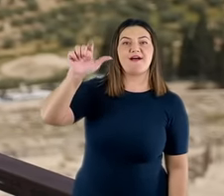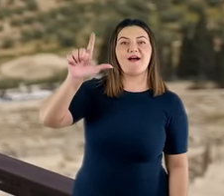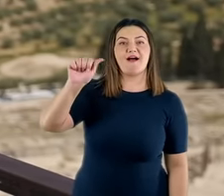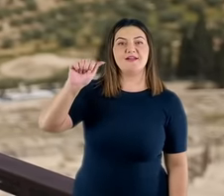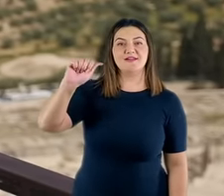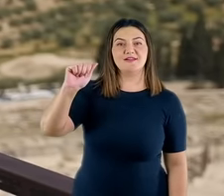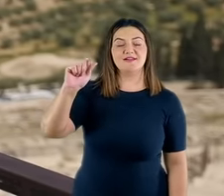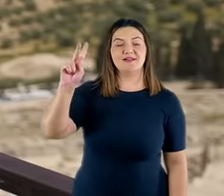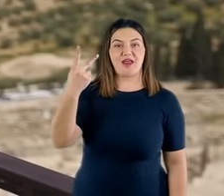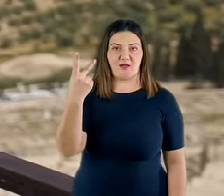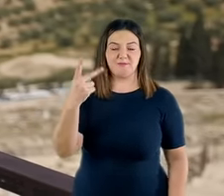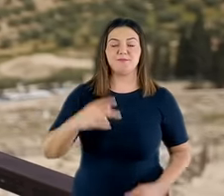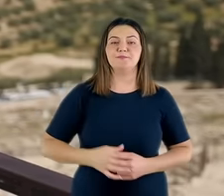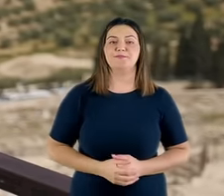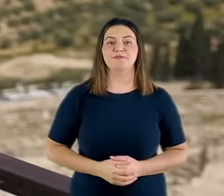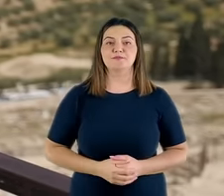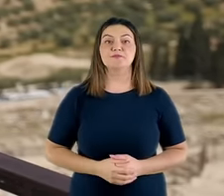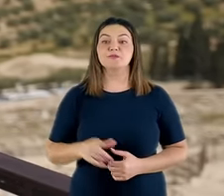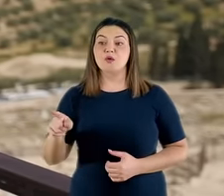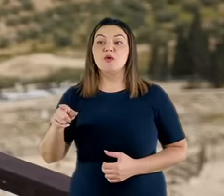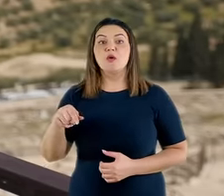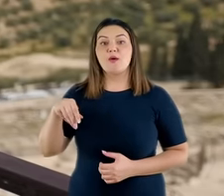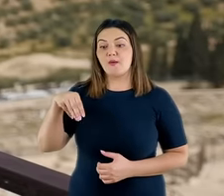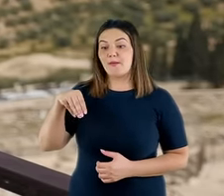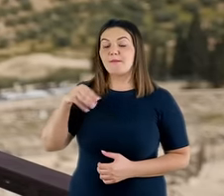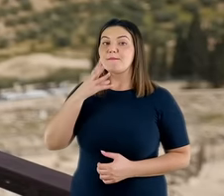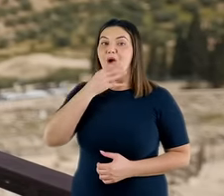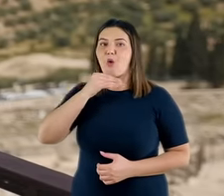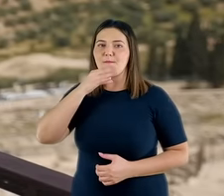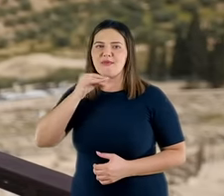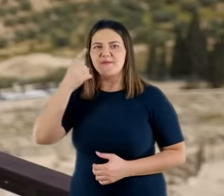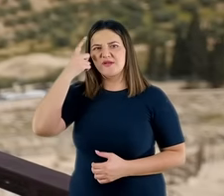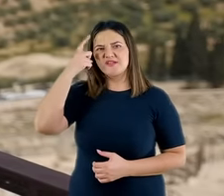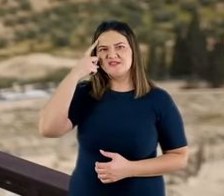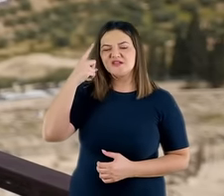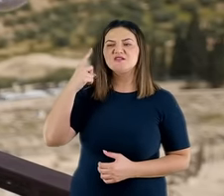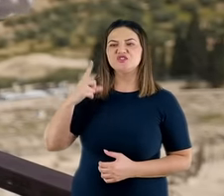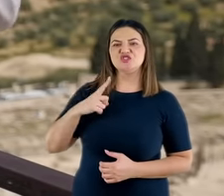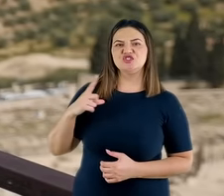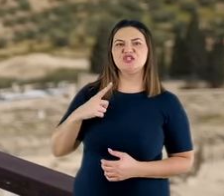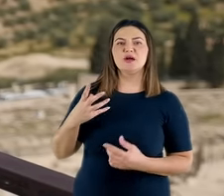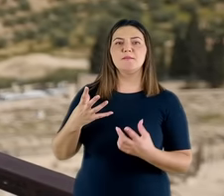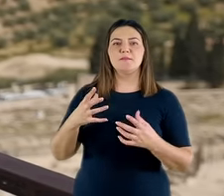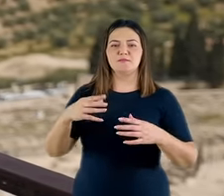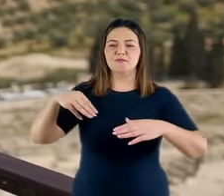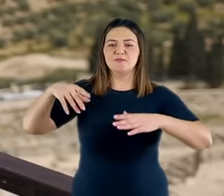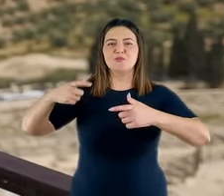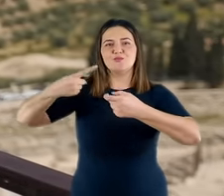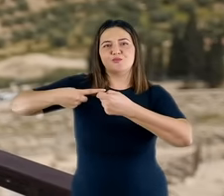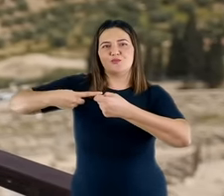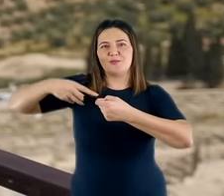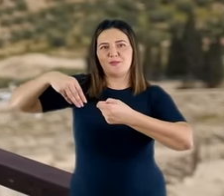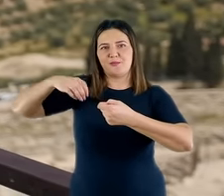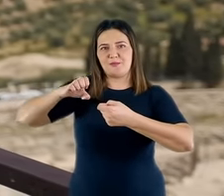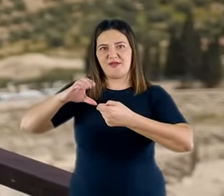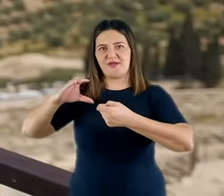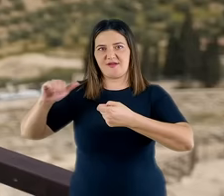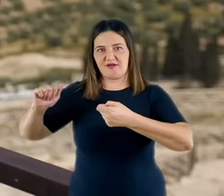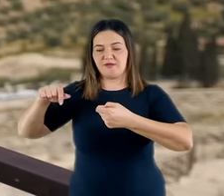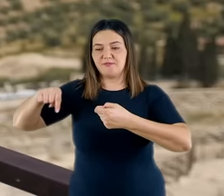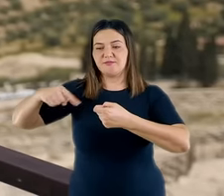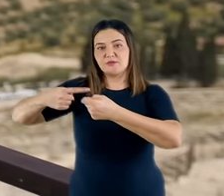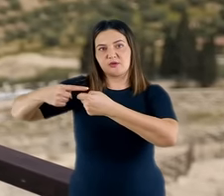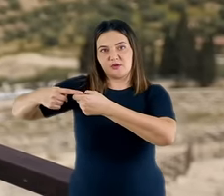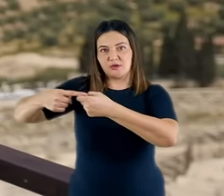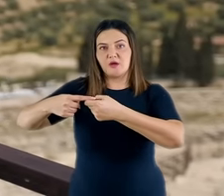árabe. Maomé havia entrado numa rebelião contra uma idolatria que estava tendo na cidade de Meca, em torno de